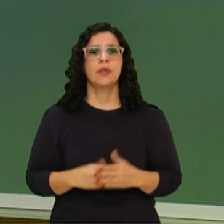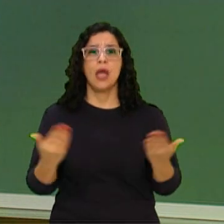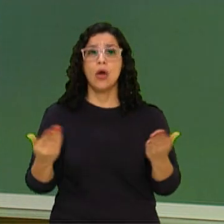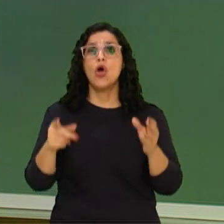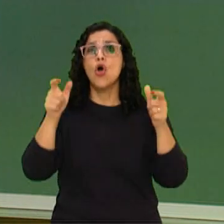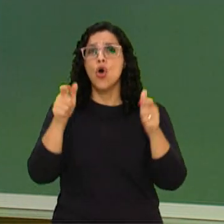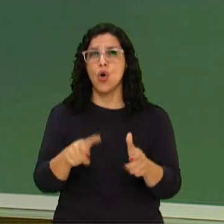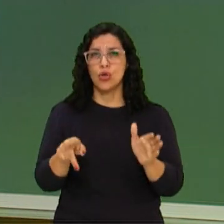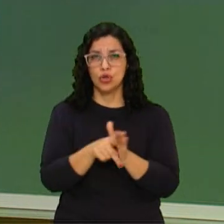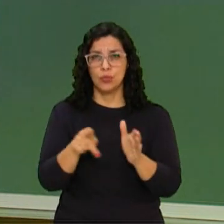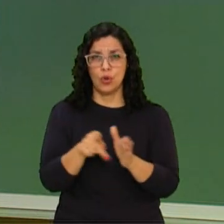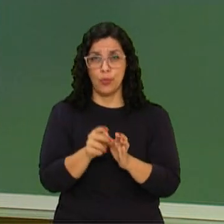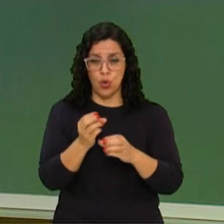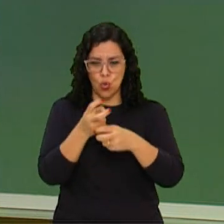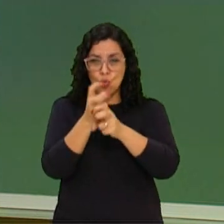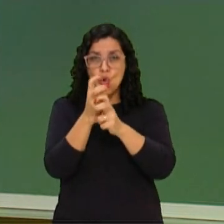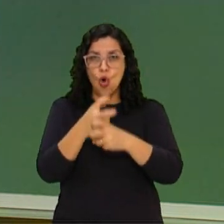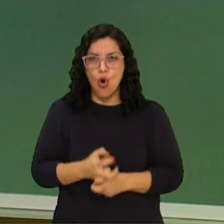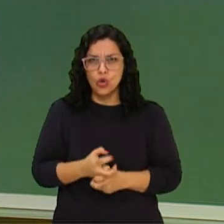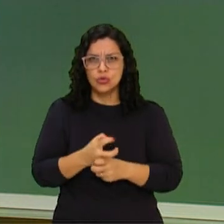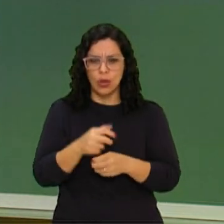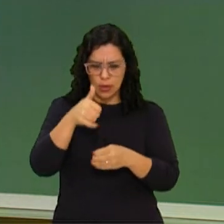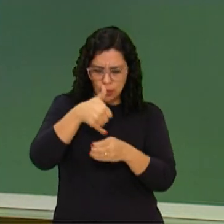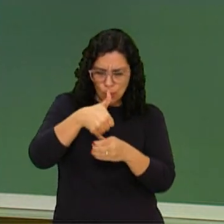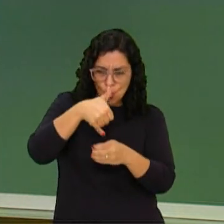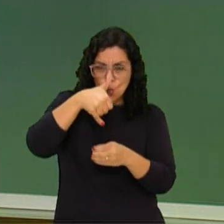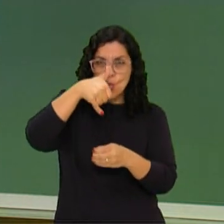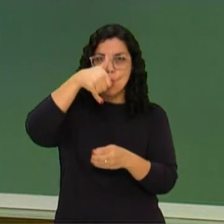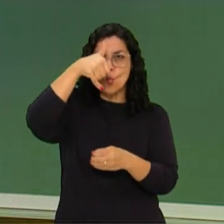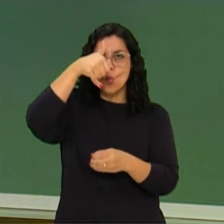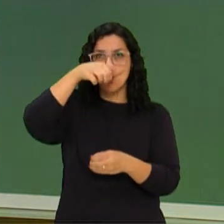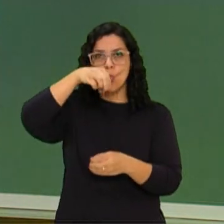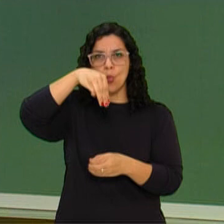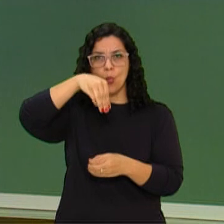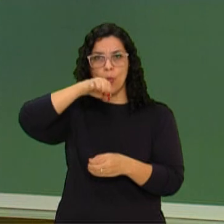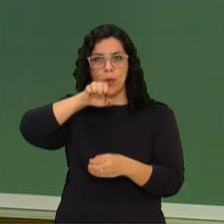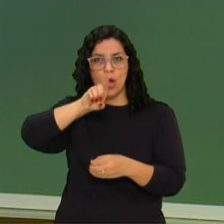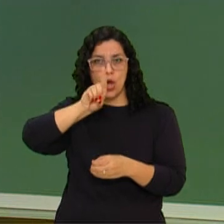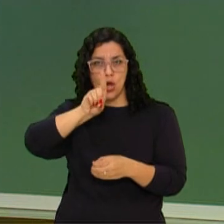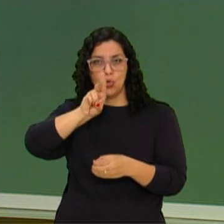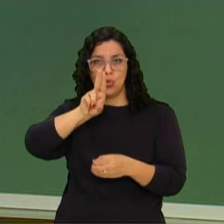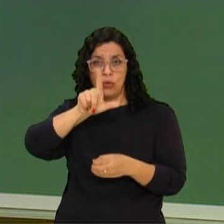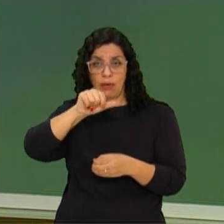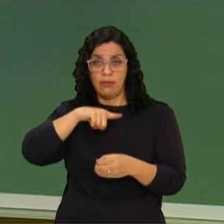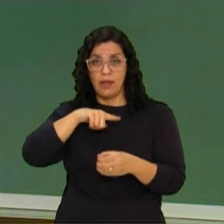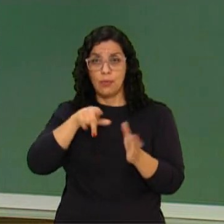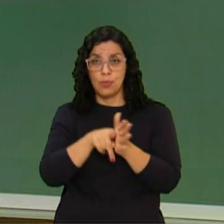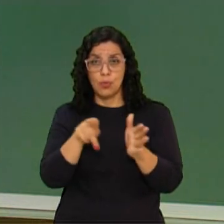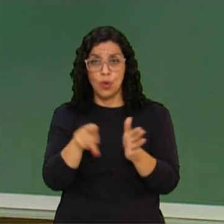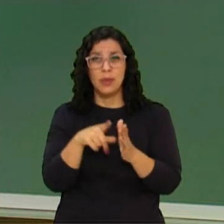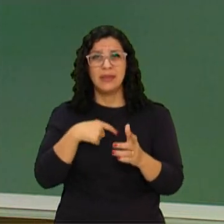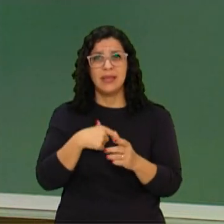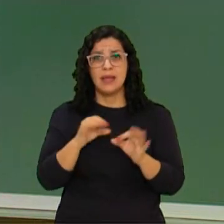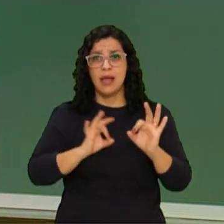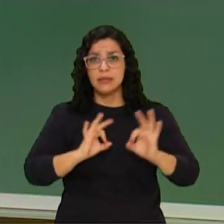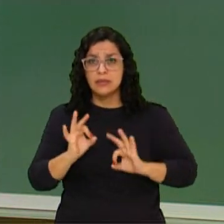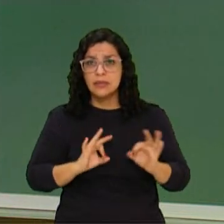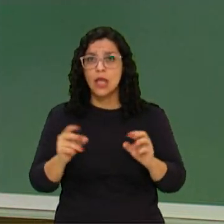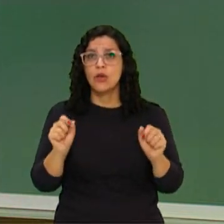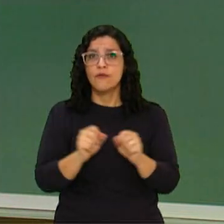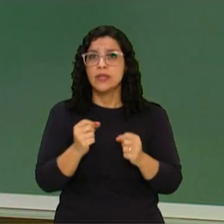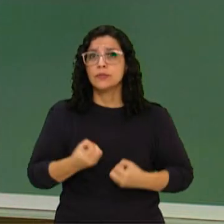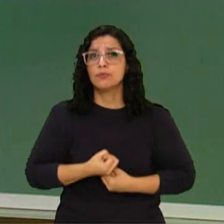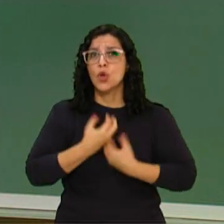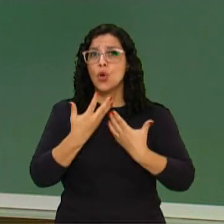Ele ocorre ali na medula óssea, né? Aí a medula óssea é dotada de células-tronco específicas, né? São pluripotentes essas células capazes